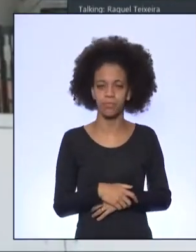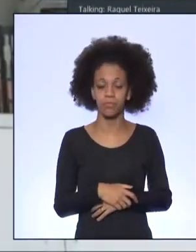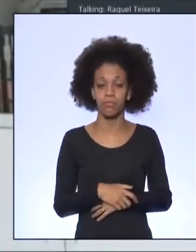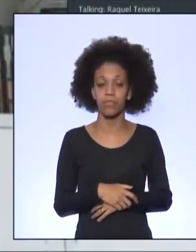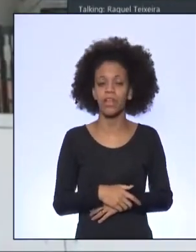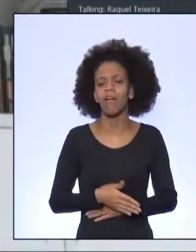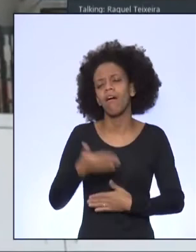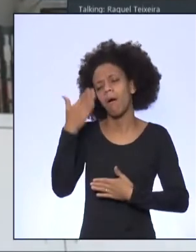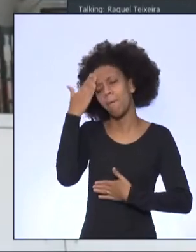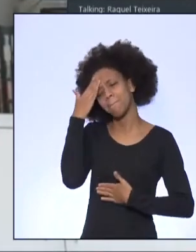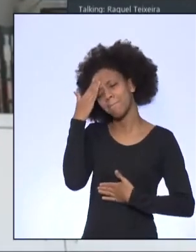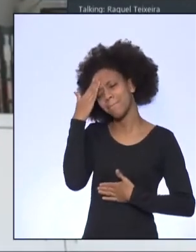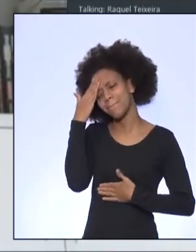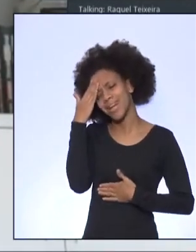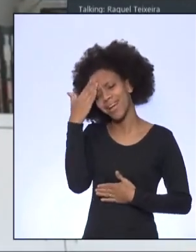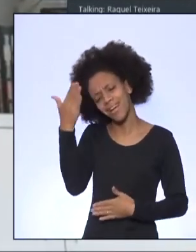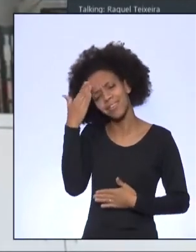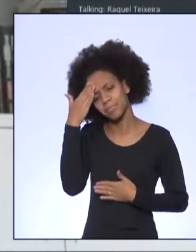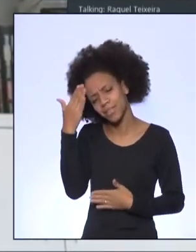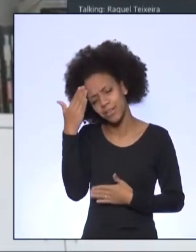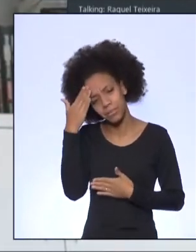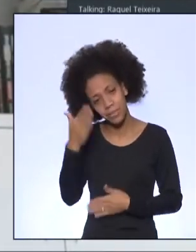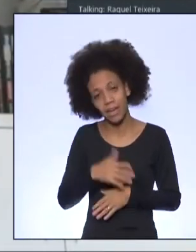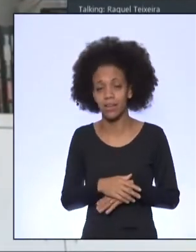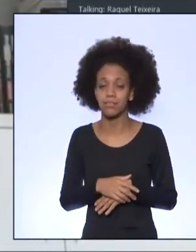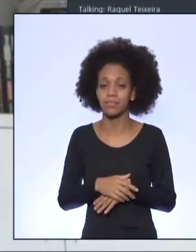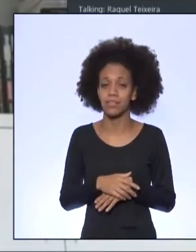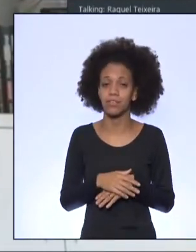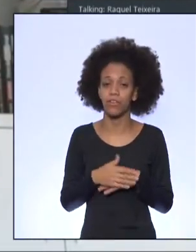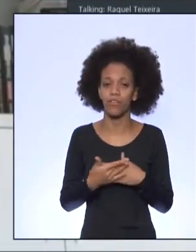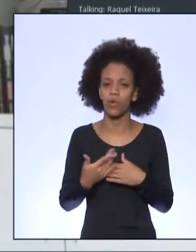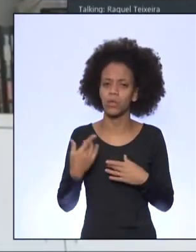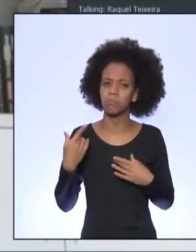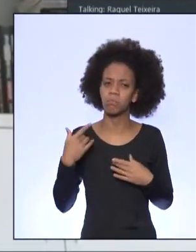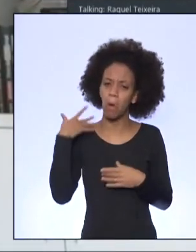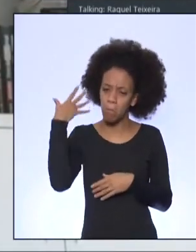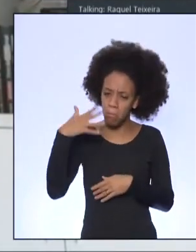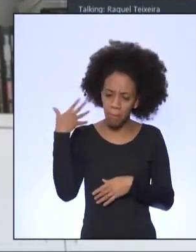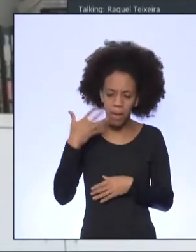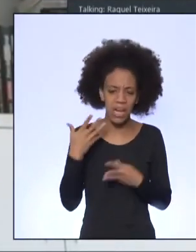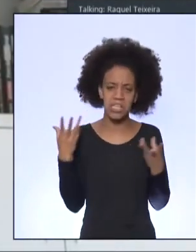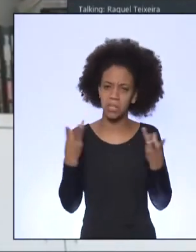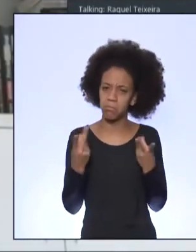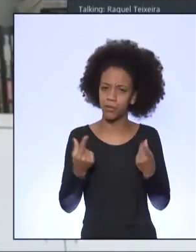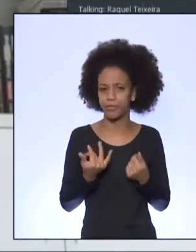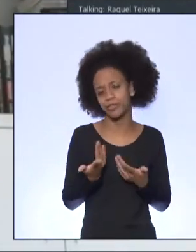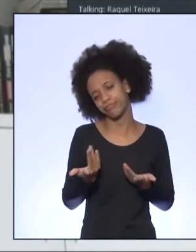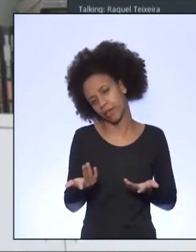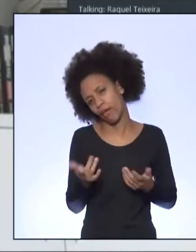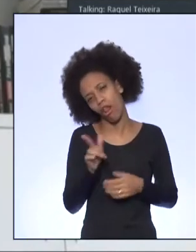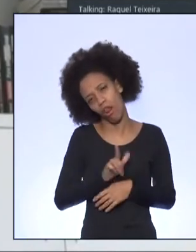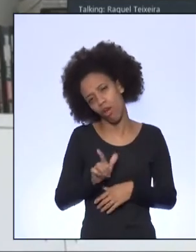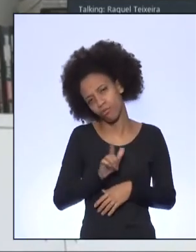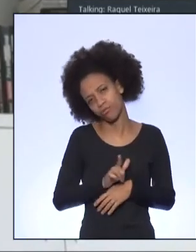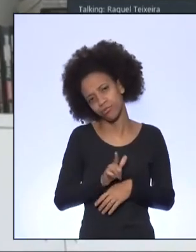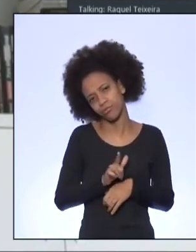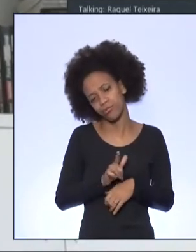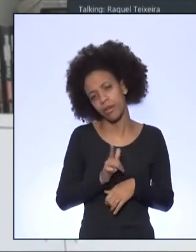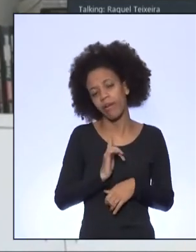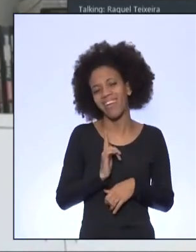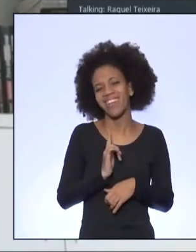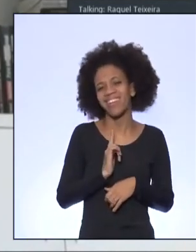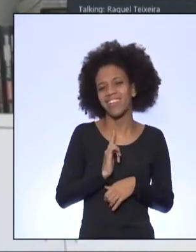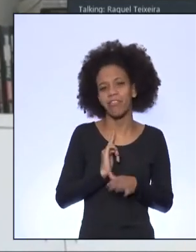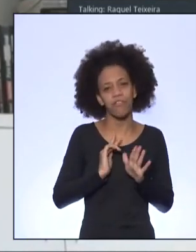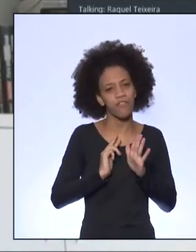Tati, muitíssimo obrigada. Foi um debate riquíssimo. É claro que a gente tem muitas coisas,